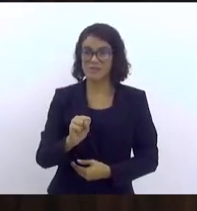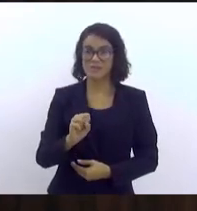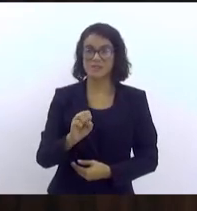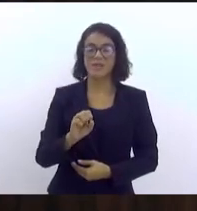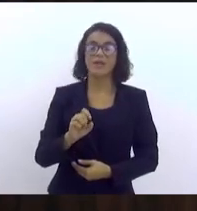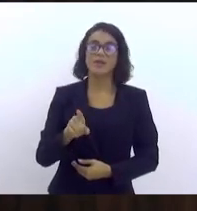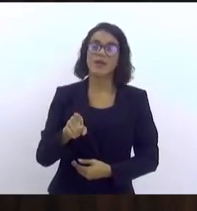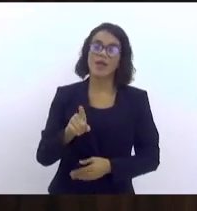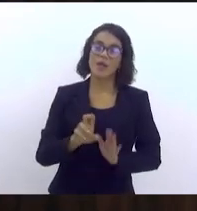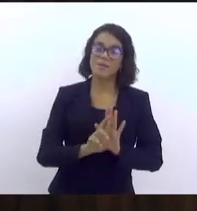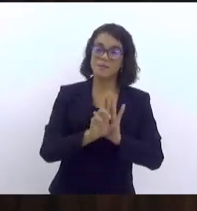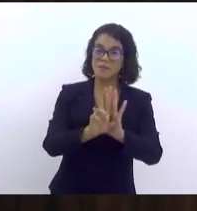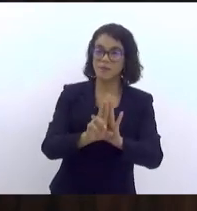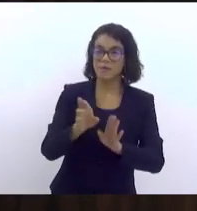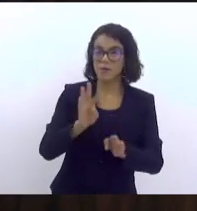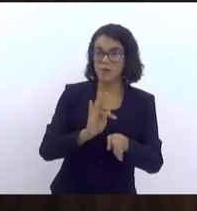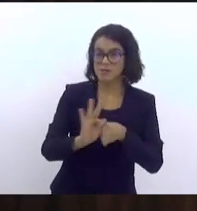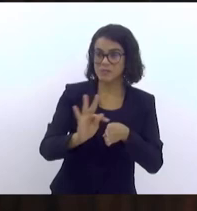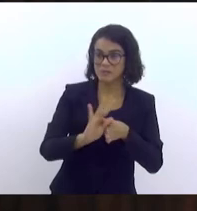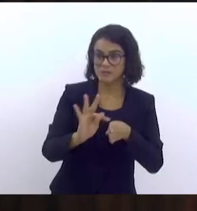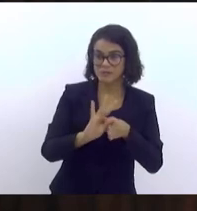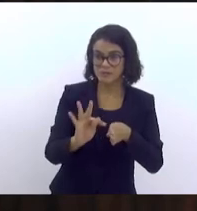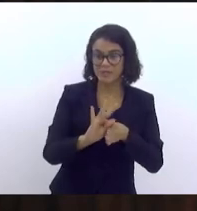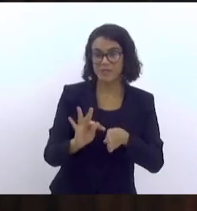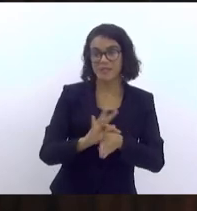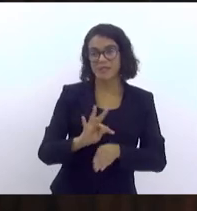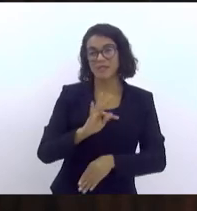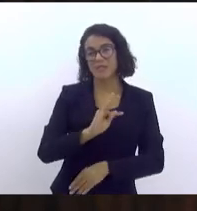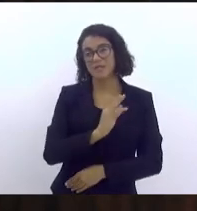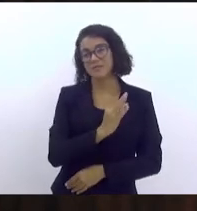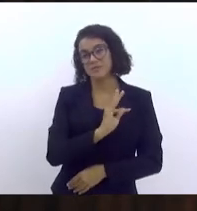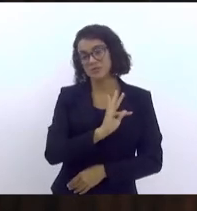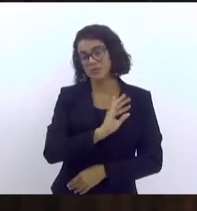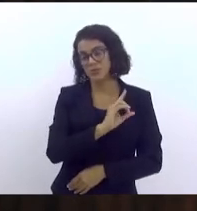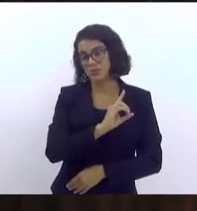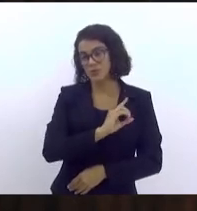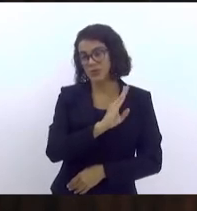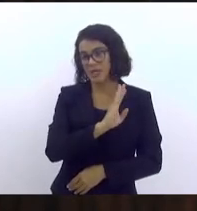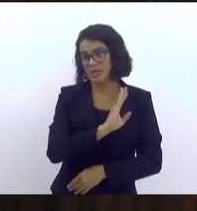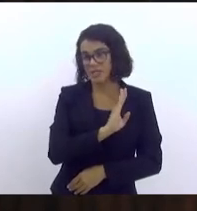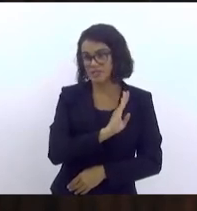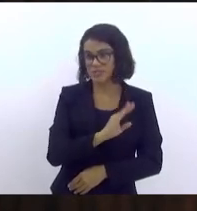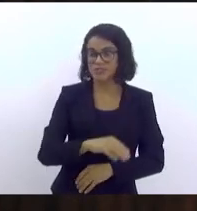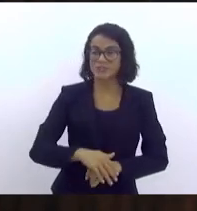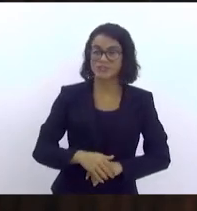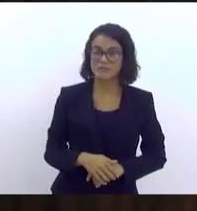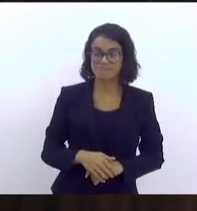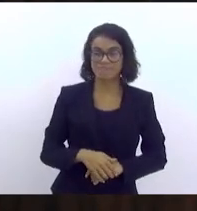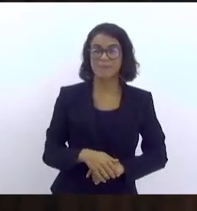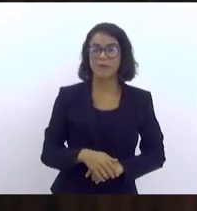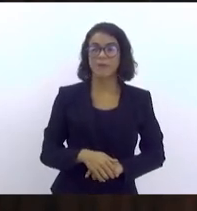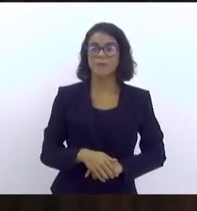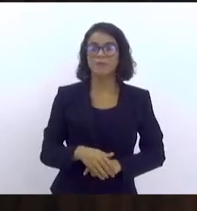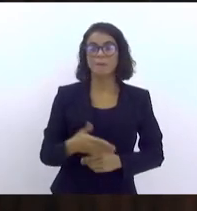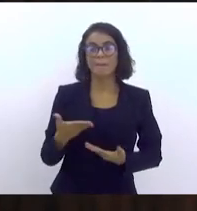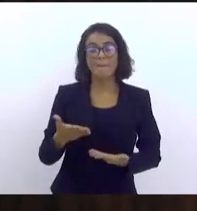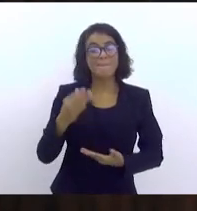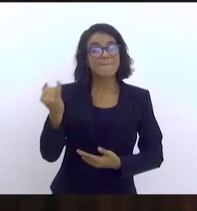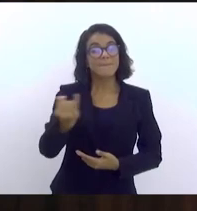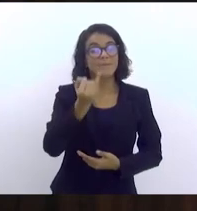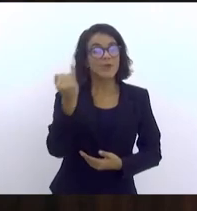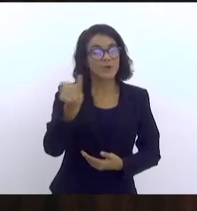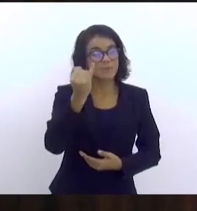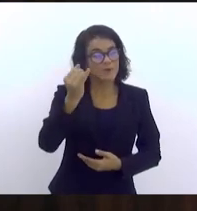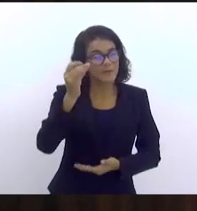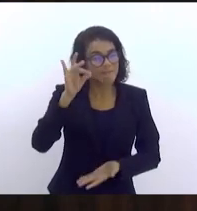Caxias nós vamos estar anotando a presença das demais autoridades e tá aqui anunciando no decorrer desse seminário Mas o importante